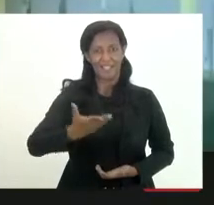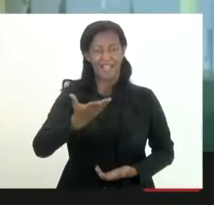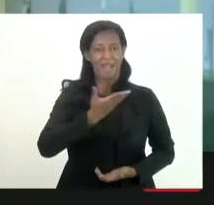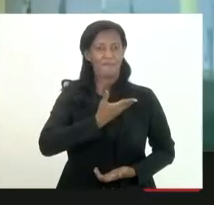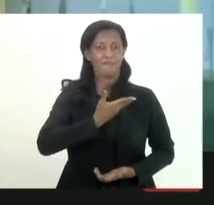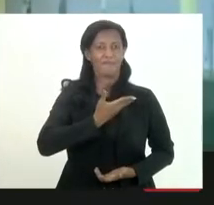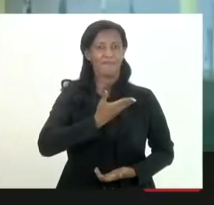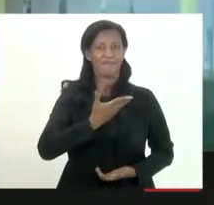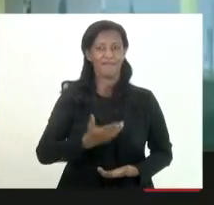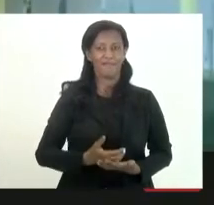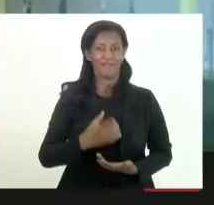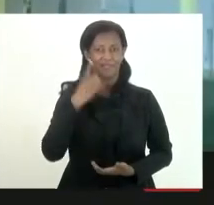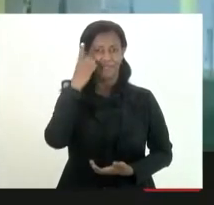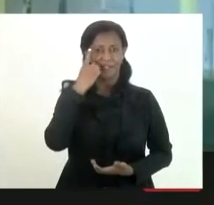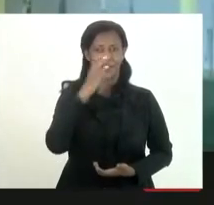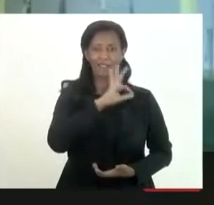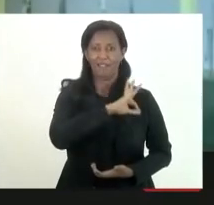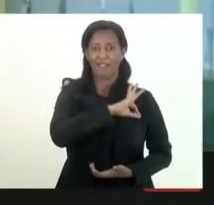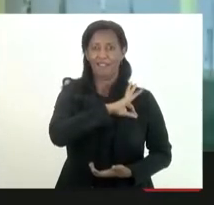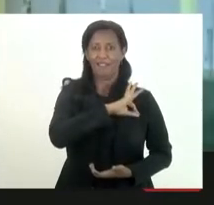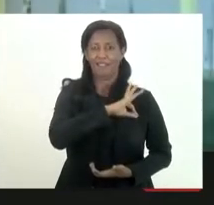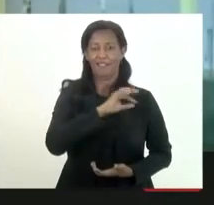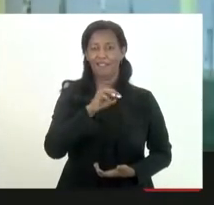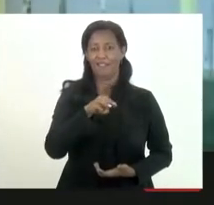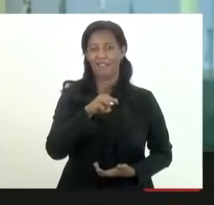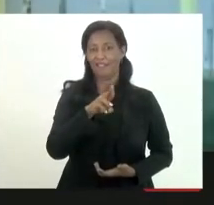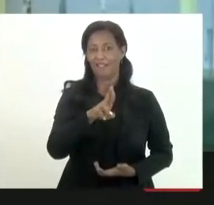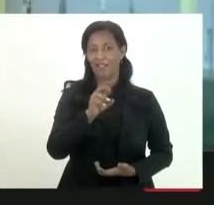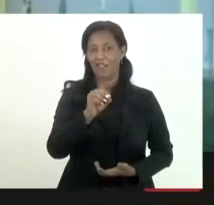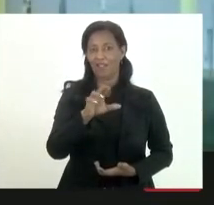amiga, deputada Marta Rocha.